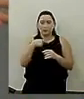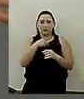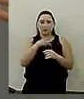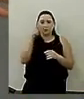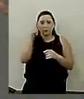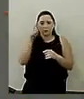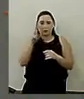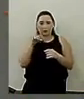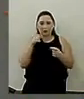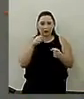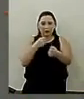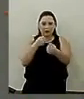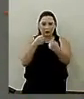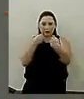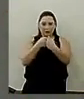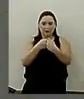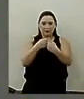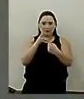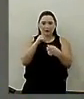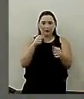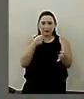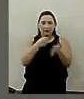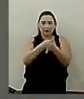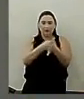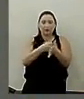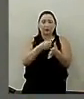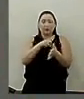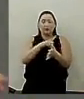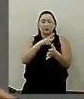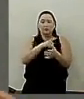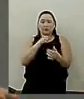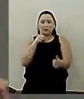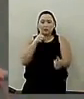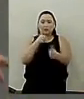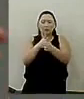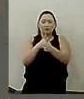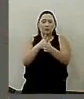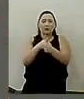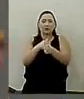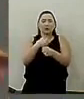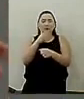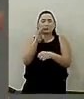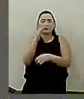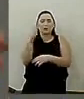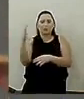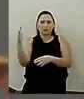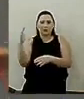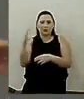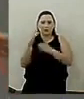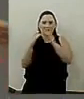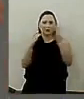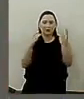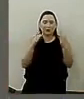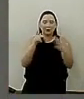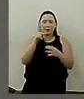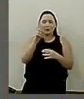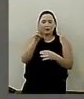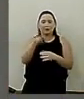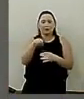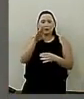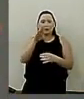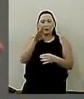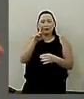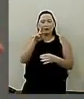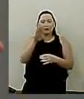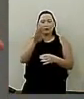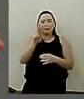foi. Mas no pé da estrada tinha um pé de buriti, novinho, pequeno, e o carro